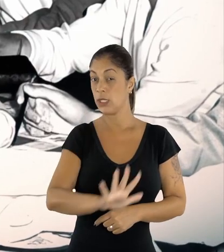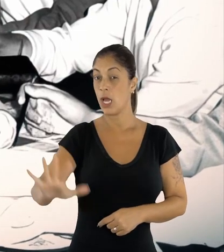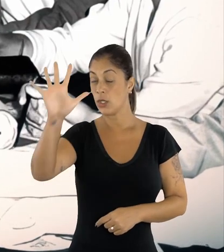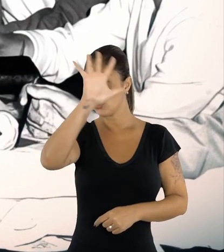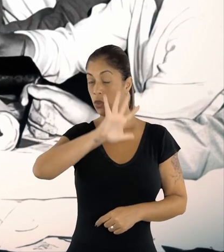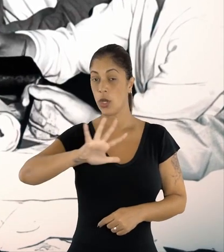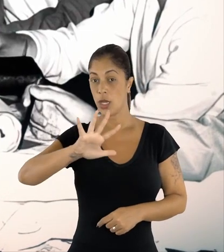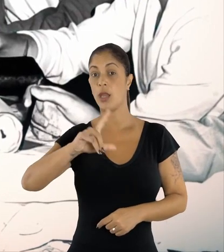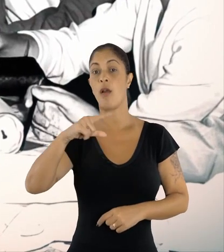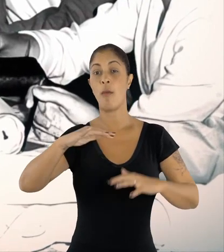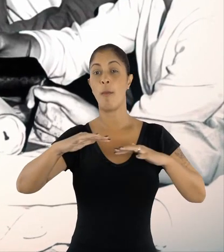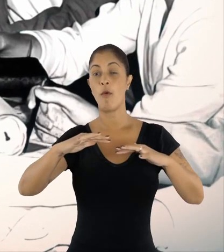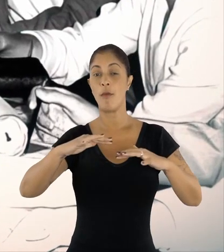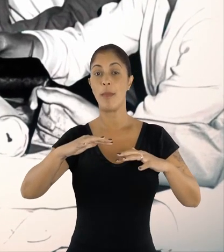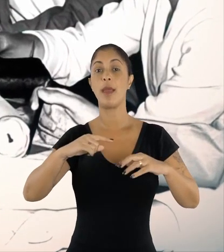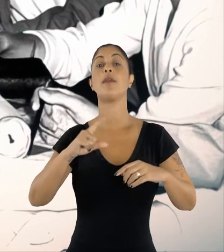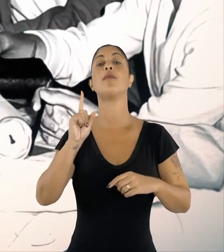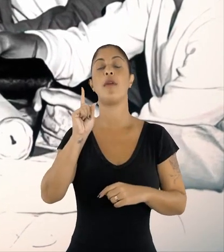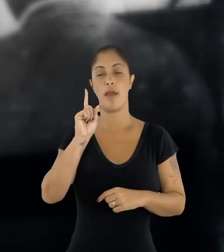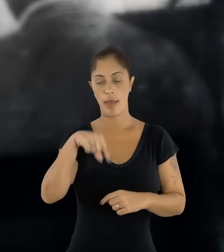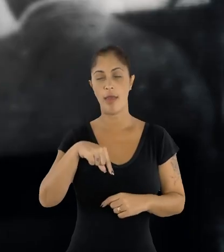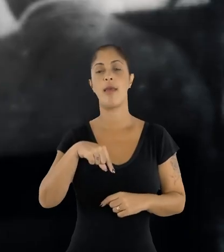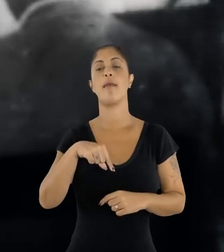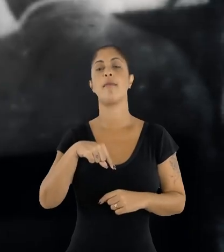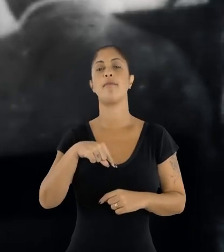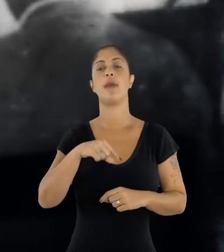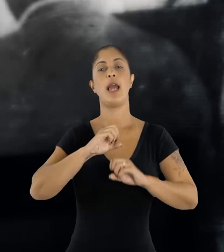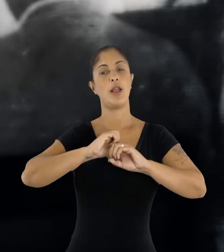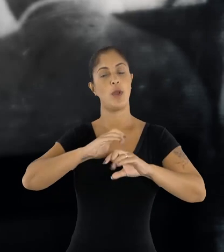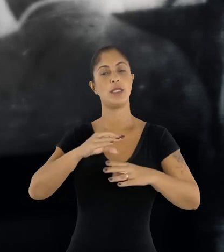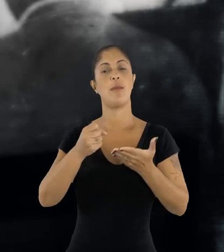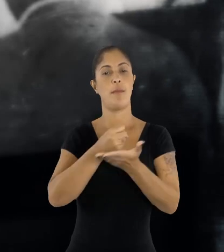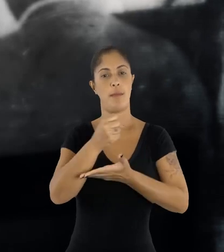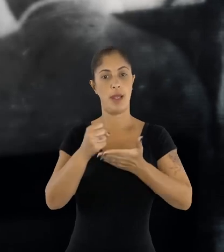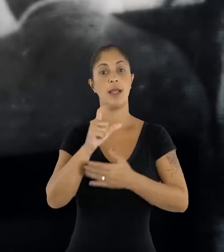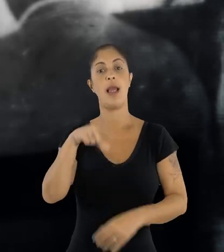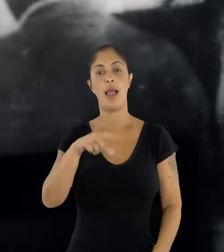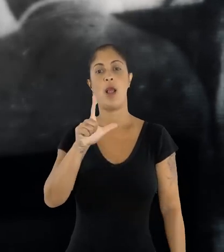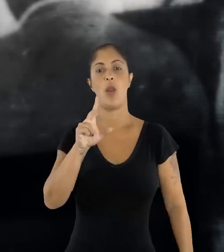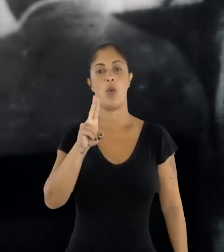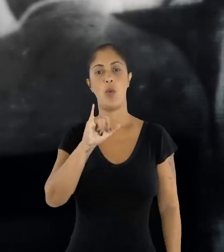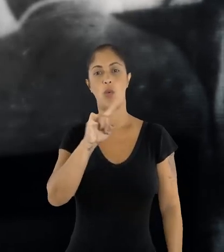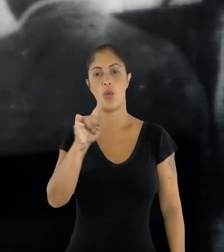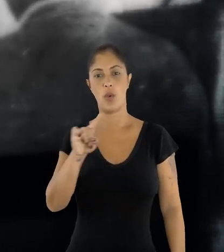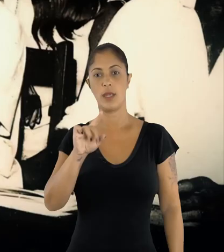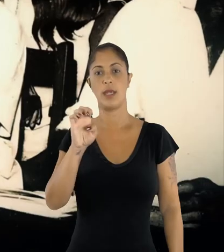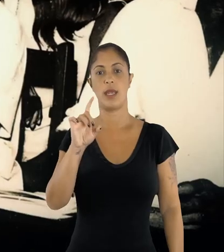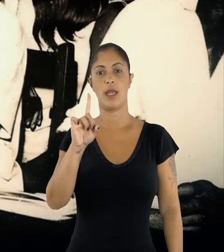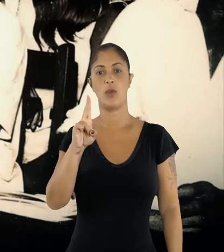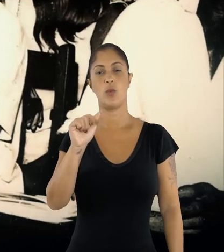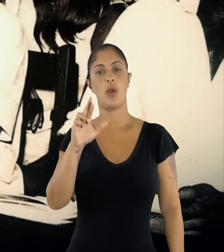era o coordenador nacional do Movimento de Educação de Base, o MEB. Era o Luiz